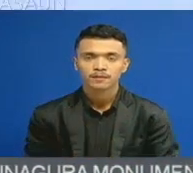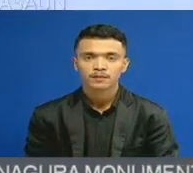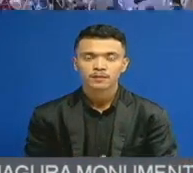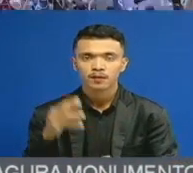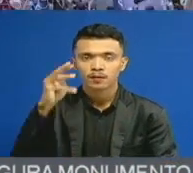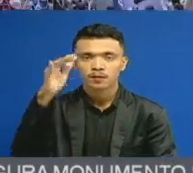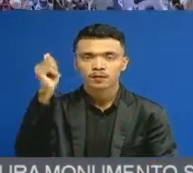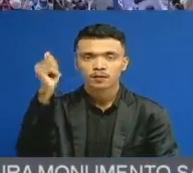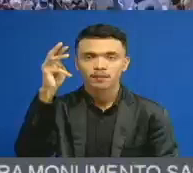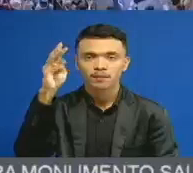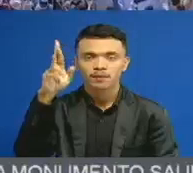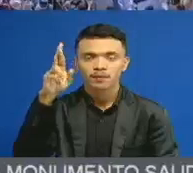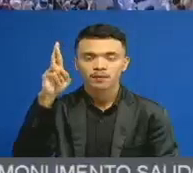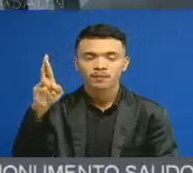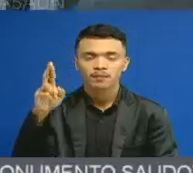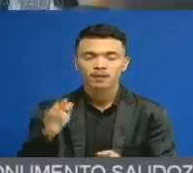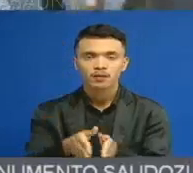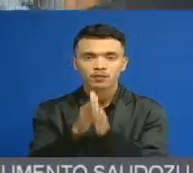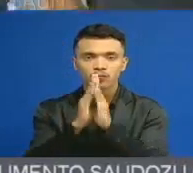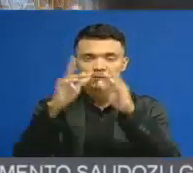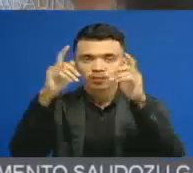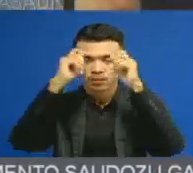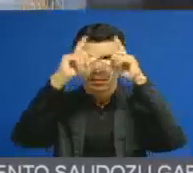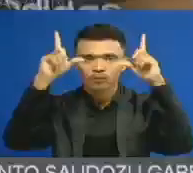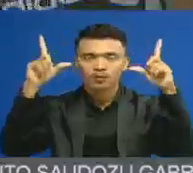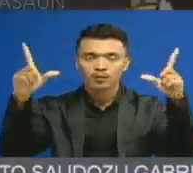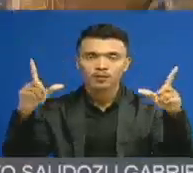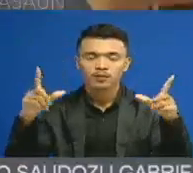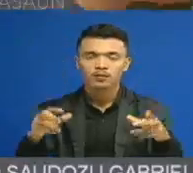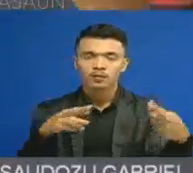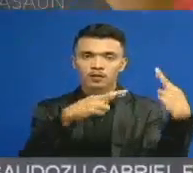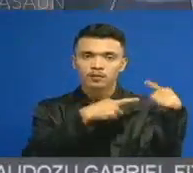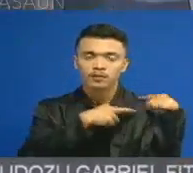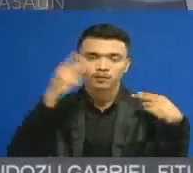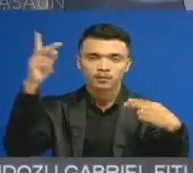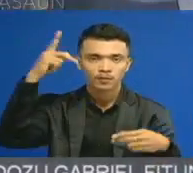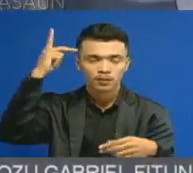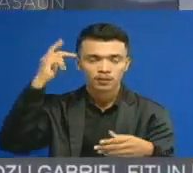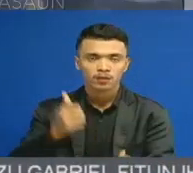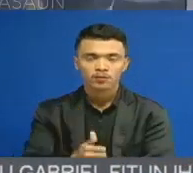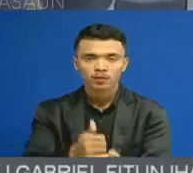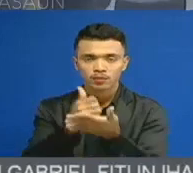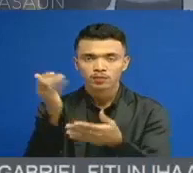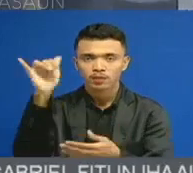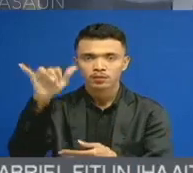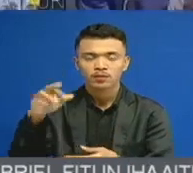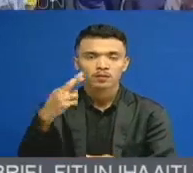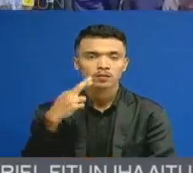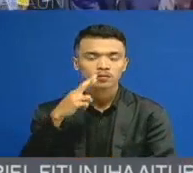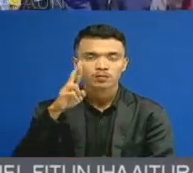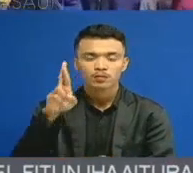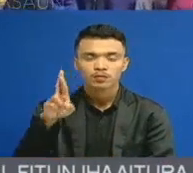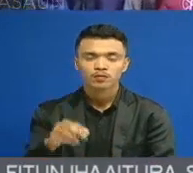Myanmar atu husu mos ti govor Timor i tenia posisau politika atu apoio sira atu bele solusion a certain